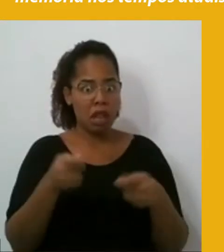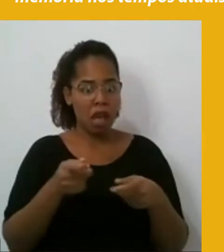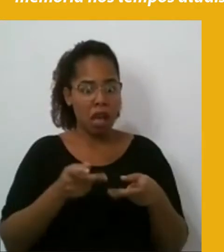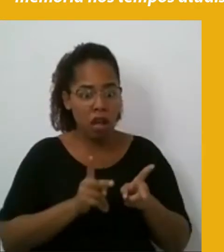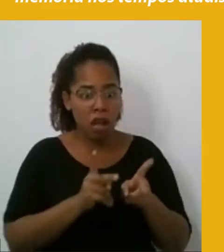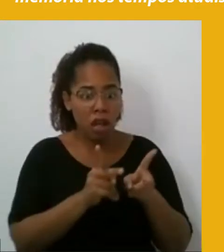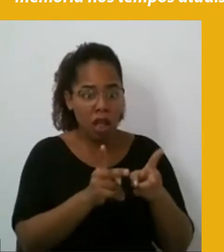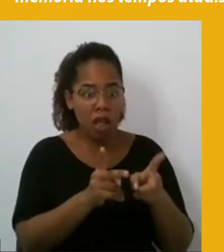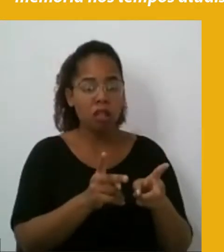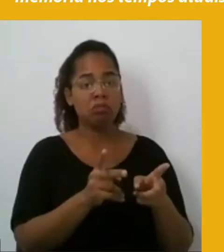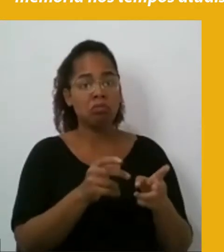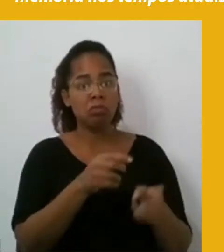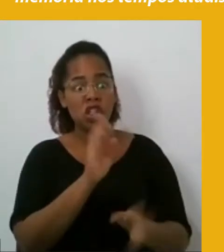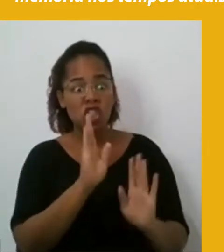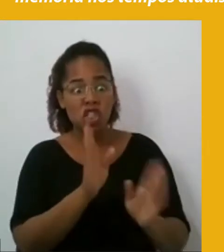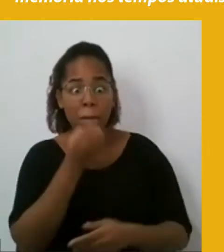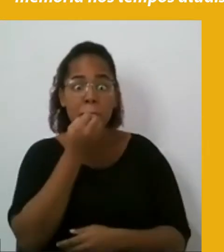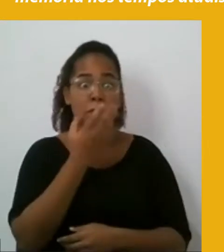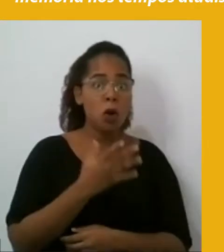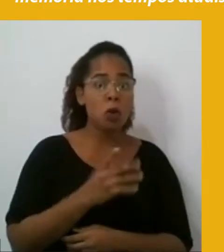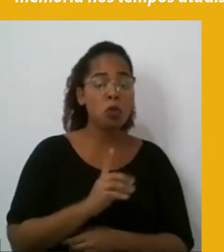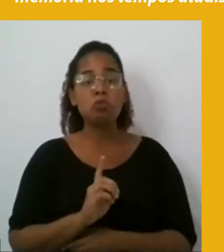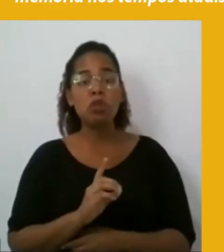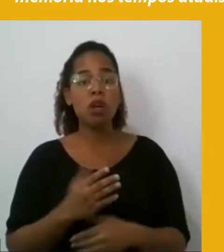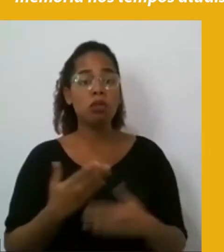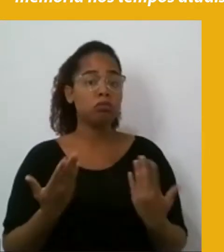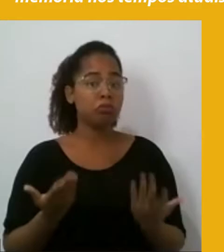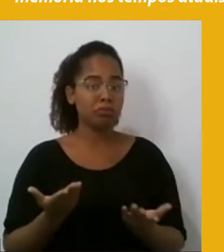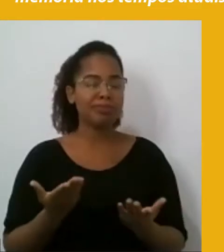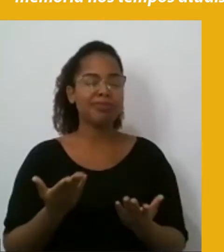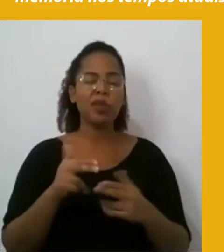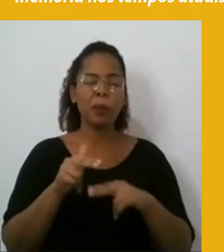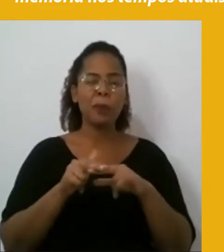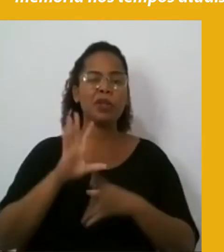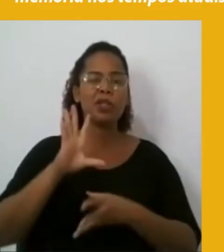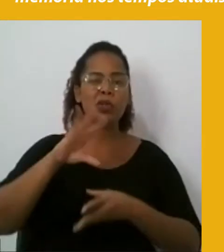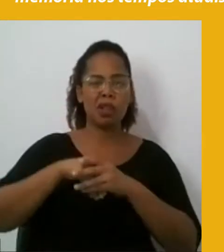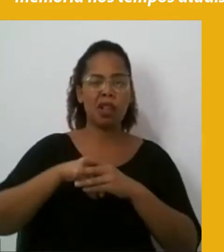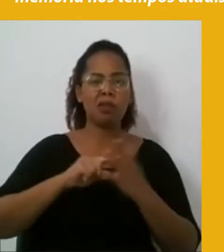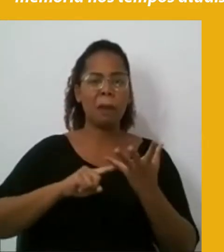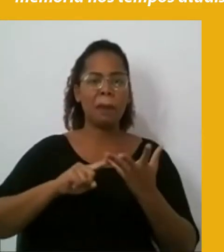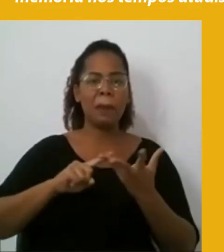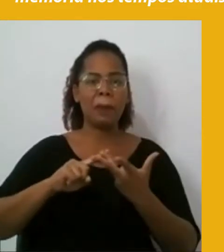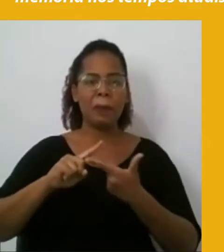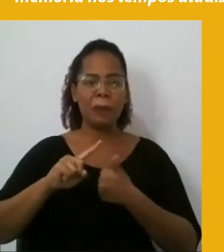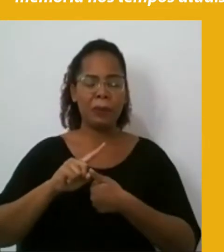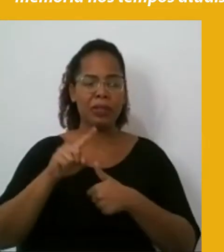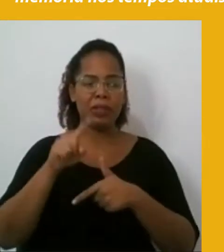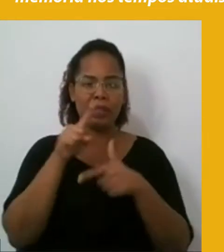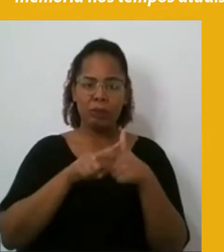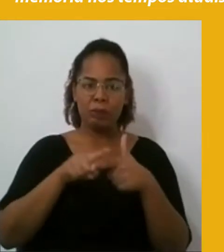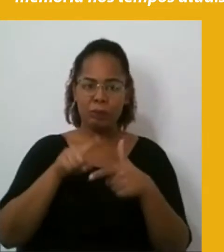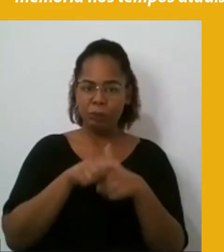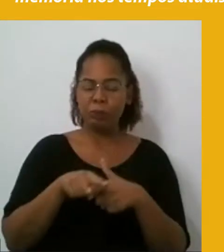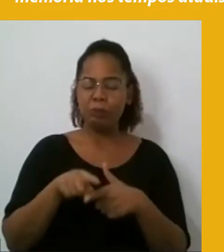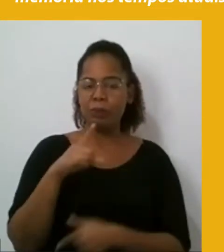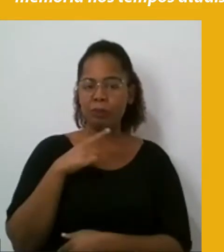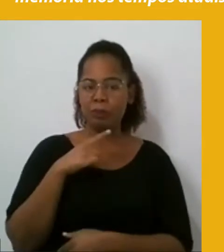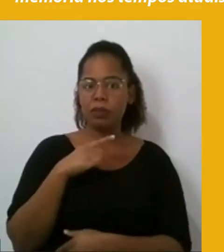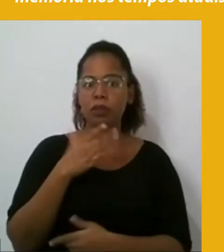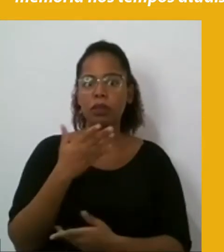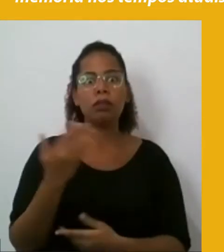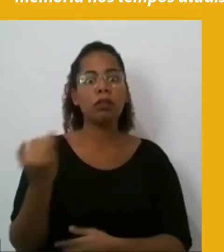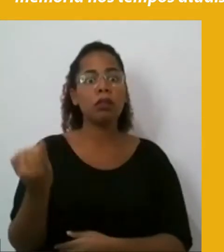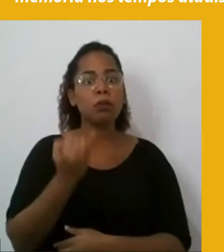níveis, camadas, digamos assim, do problema. Mas acho que a primeira coisa é dizer, olha, o Estado é importante, o SUS é importante, a escola